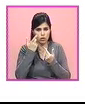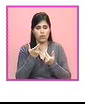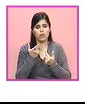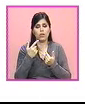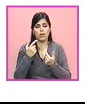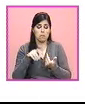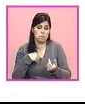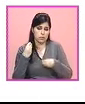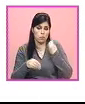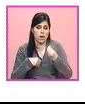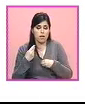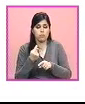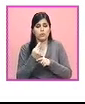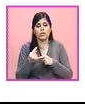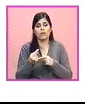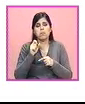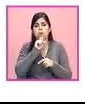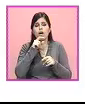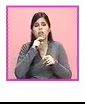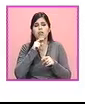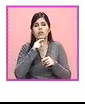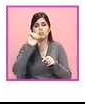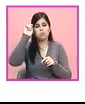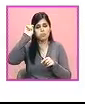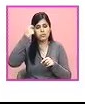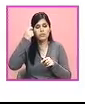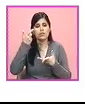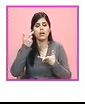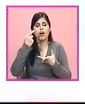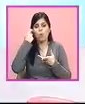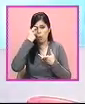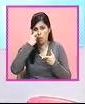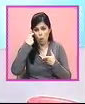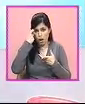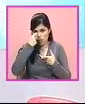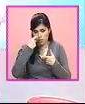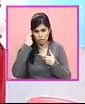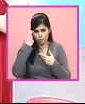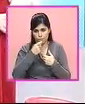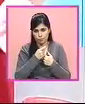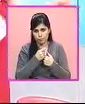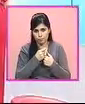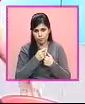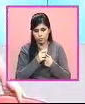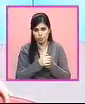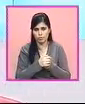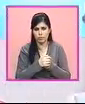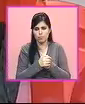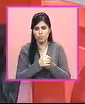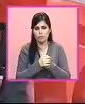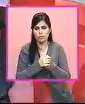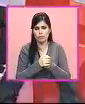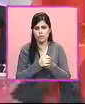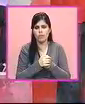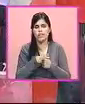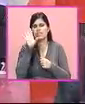porque pode também afetar o olho propriamente dito. E aí a pessoa começa a sentir Tem mais imagens, lacrimejo. doutor, vamos sentar. A